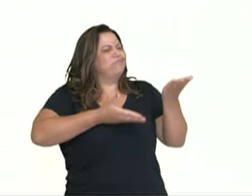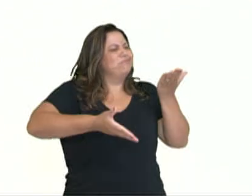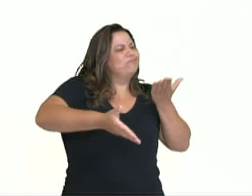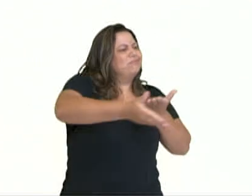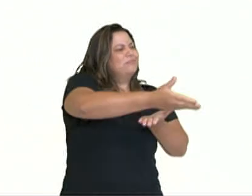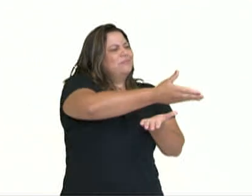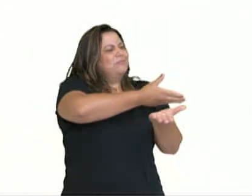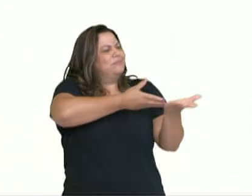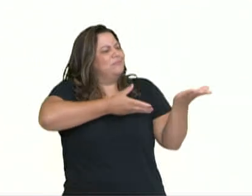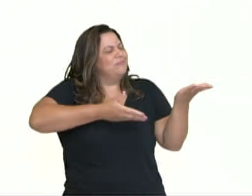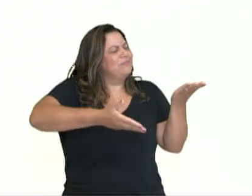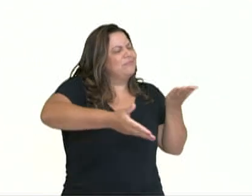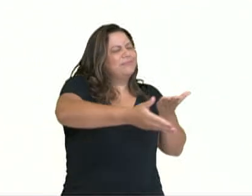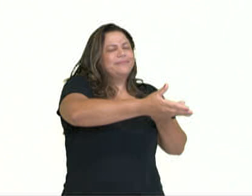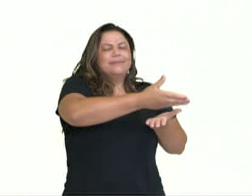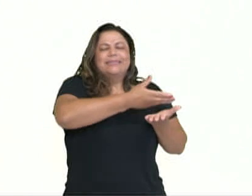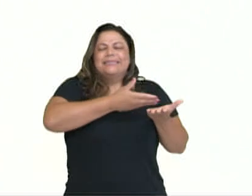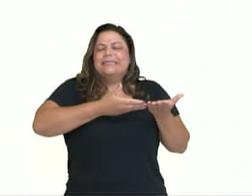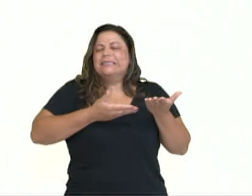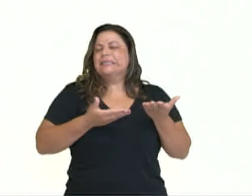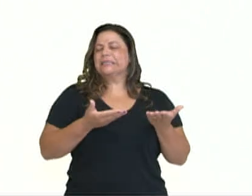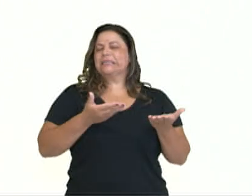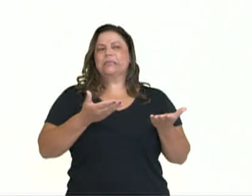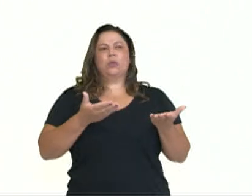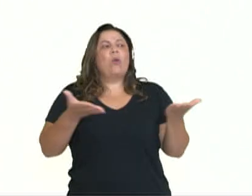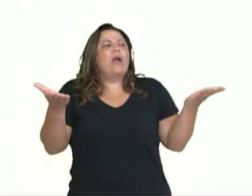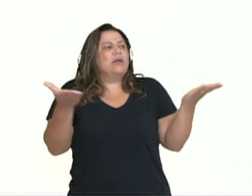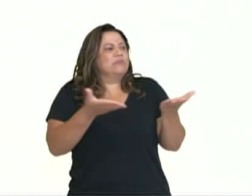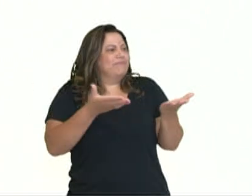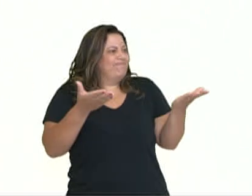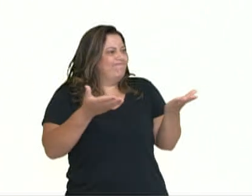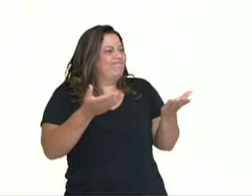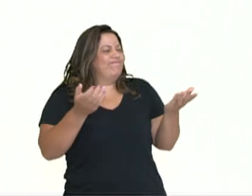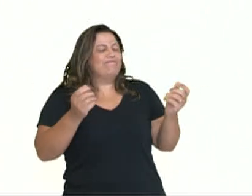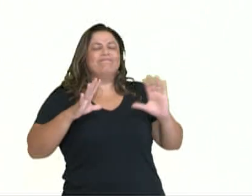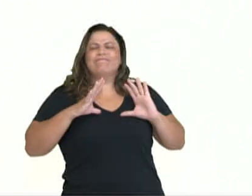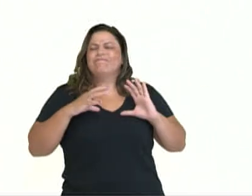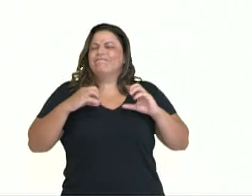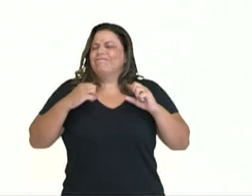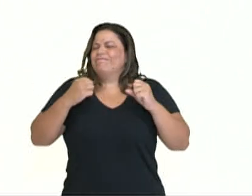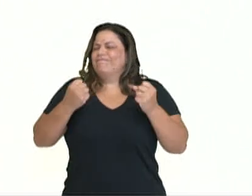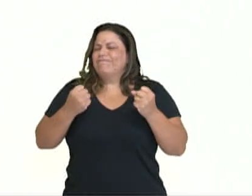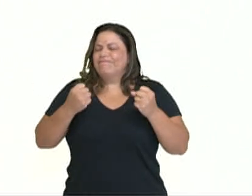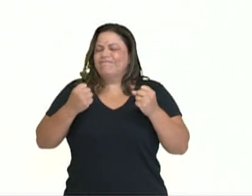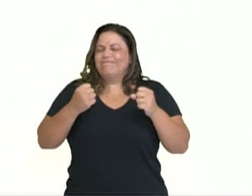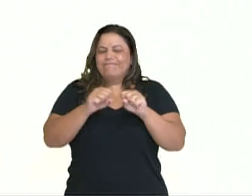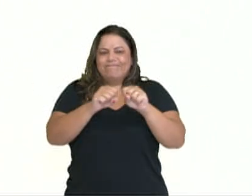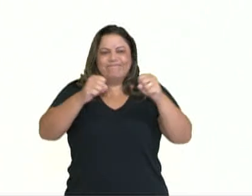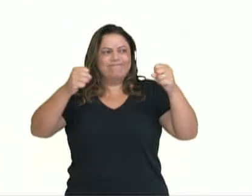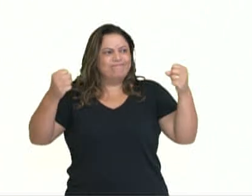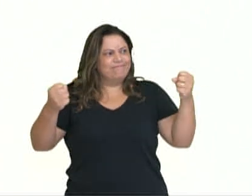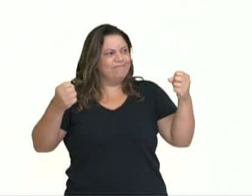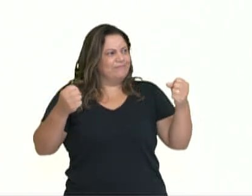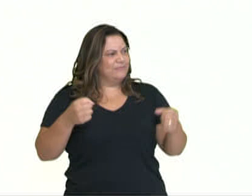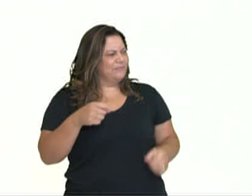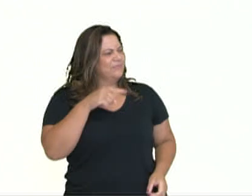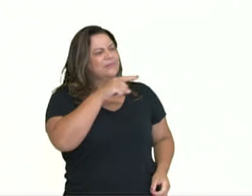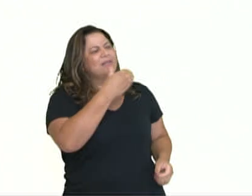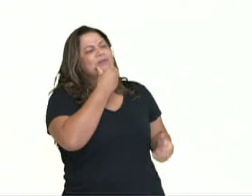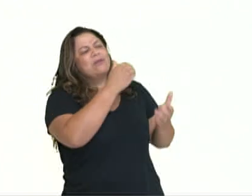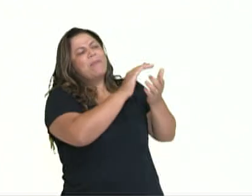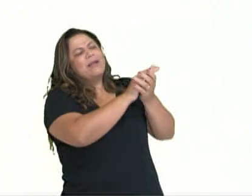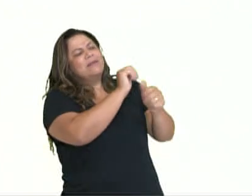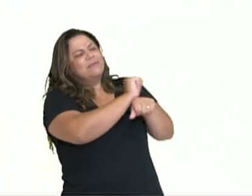Conseguira evitá-los até aquele instante. E agora não tinha forças para rompê-los. Seu marido está à sua